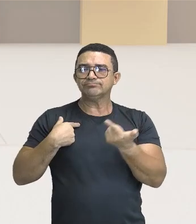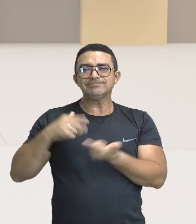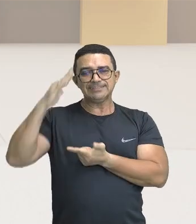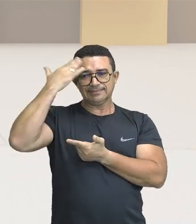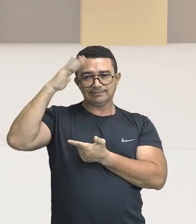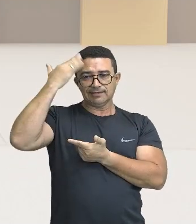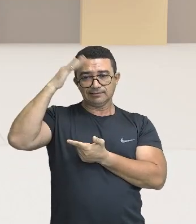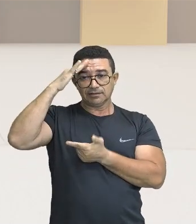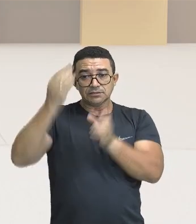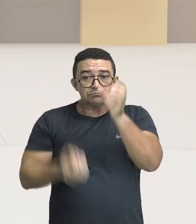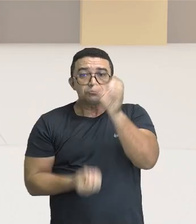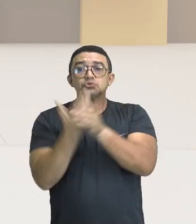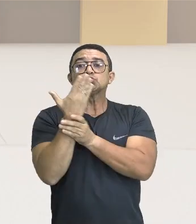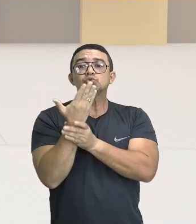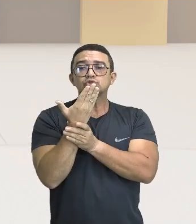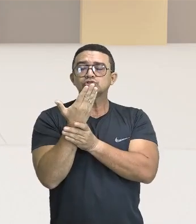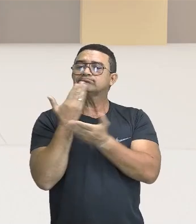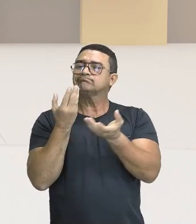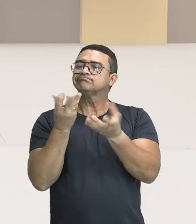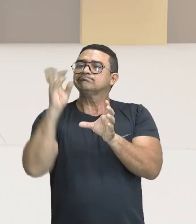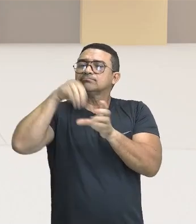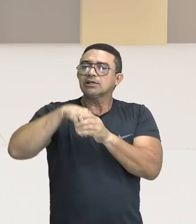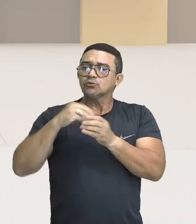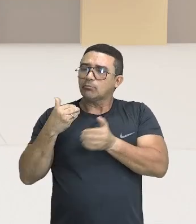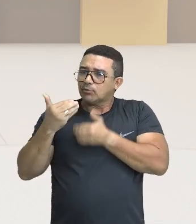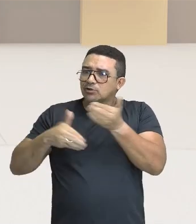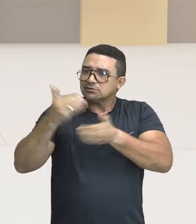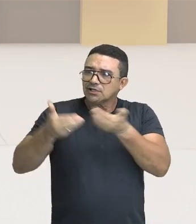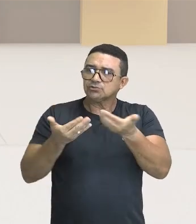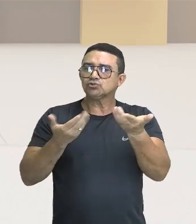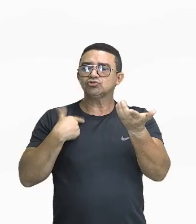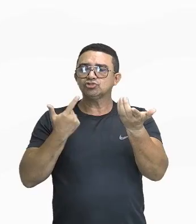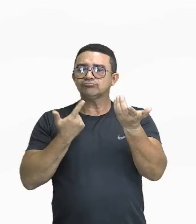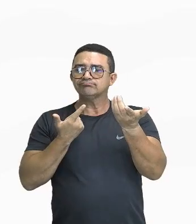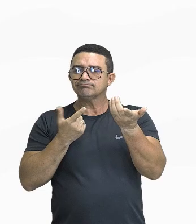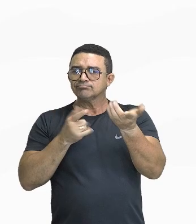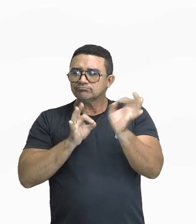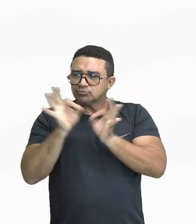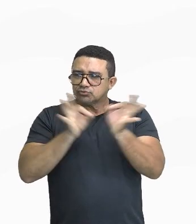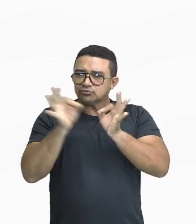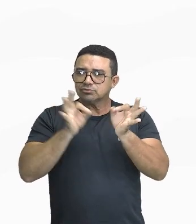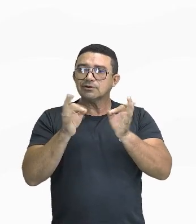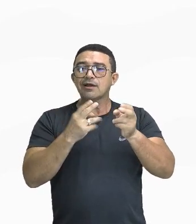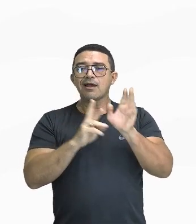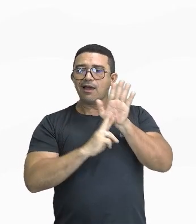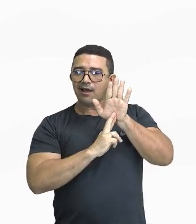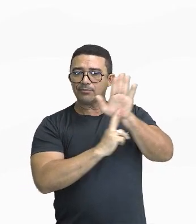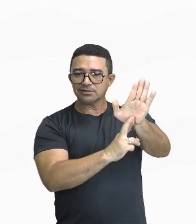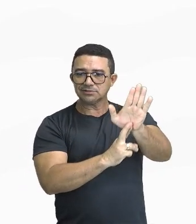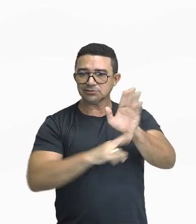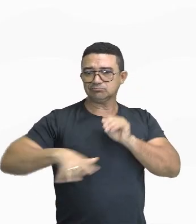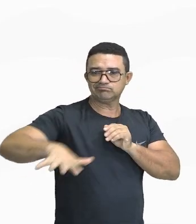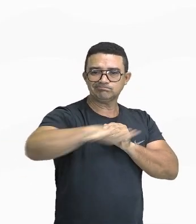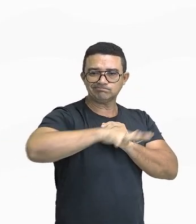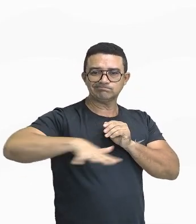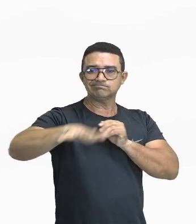reinterpretação que nasce do processo de elaboração das representações no espaço